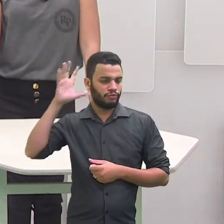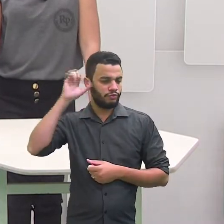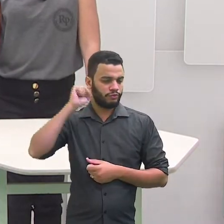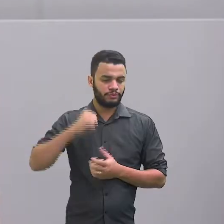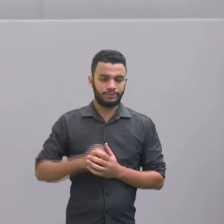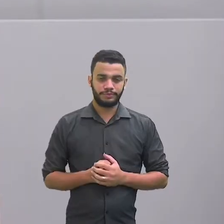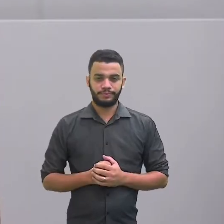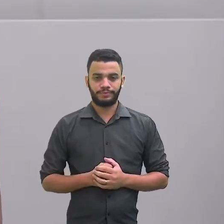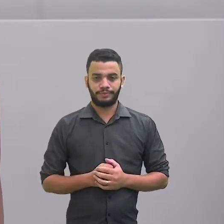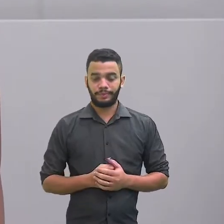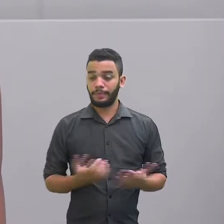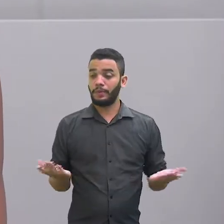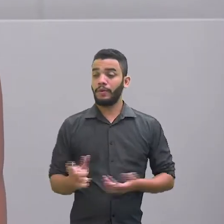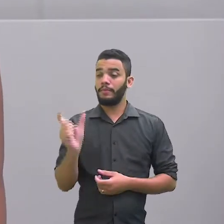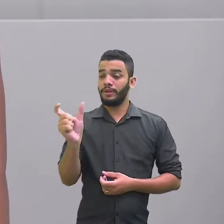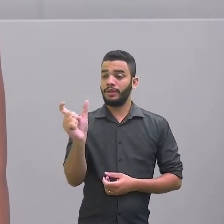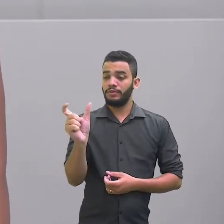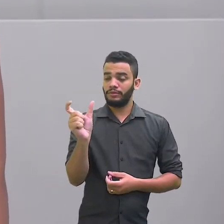Distância.